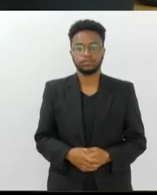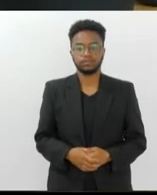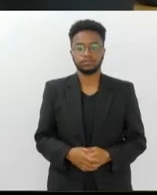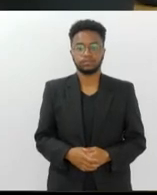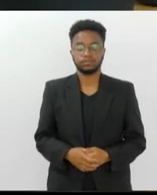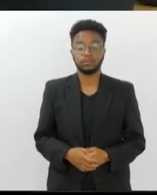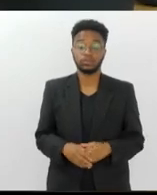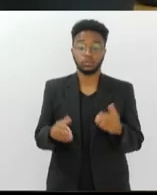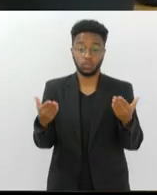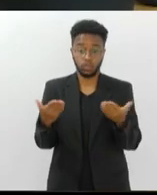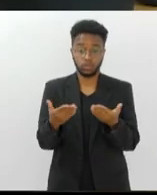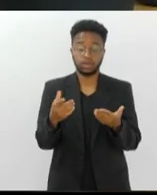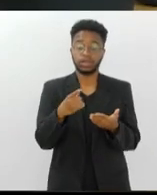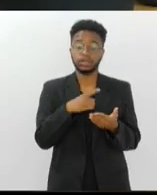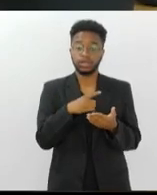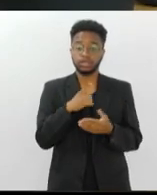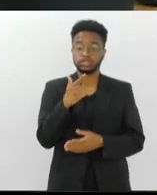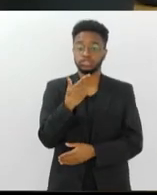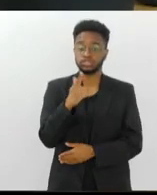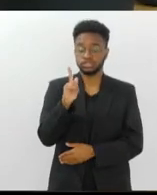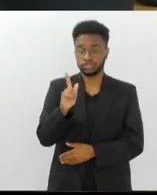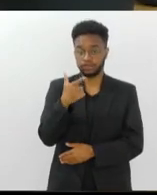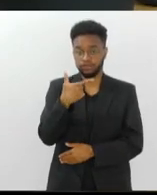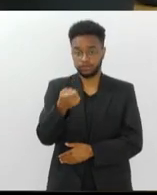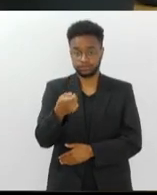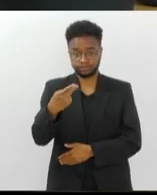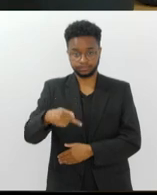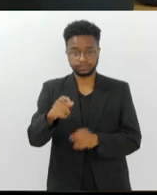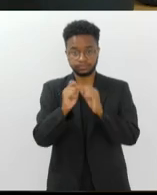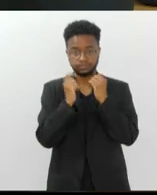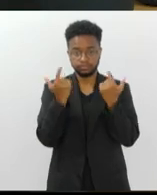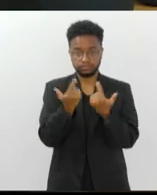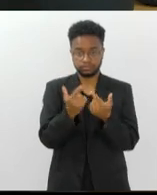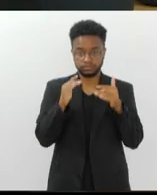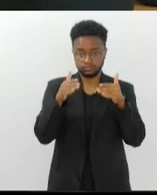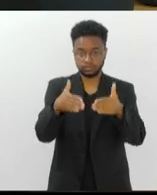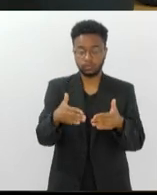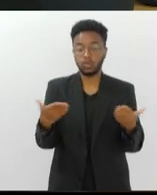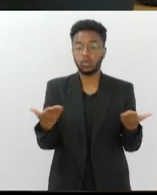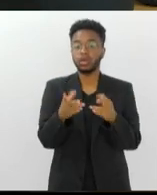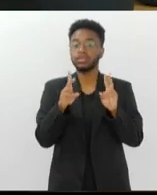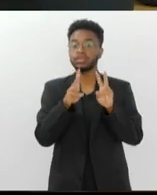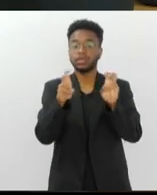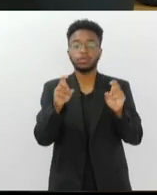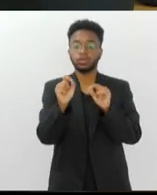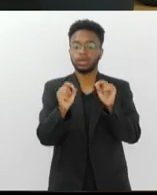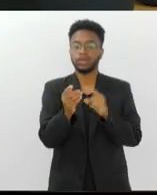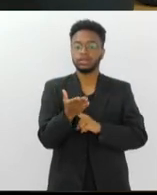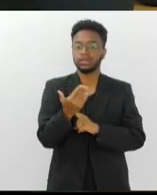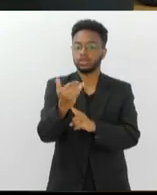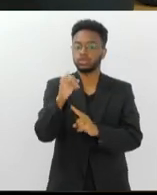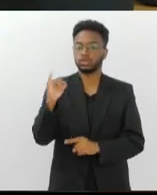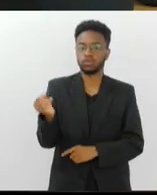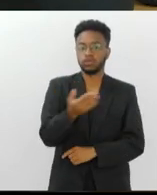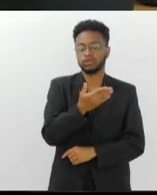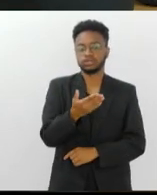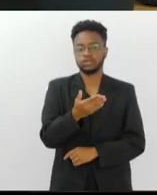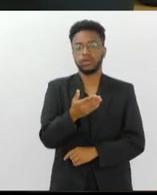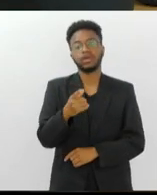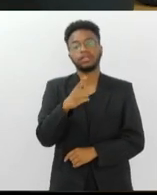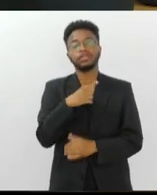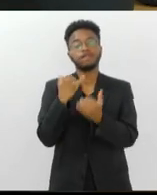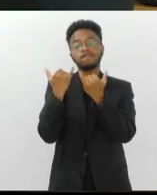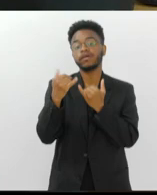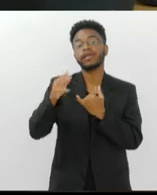E hoje tem mais jornadas G20 do Fórum da Alerge. O tema do dia é tecnologia e inovação. E quem tem as informações